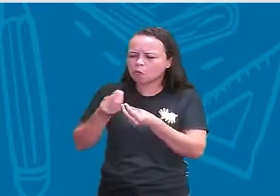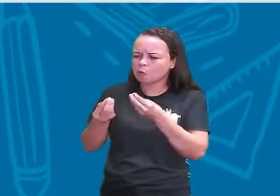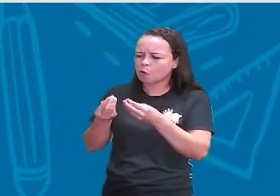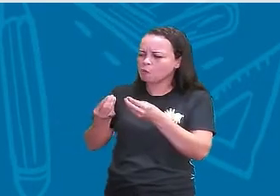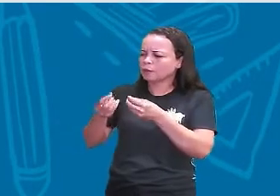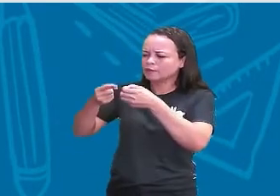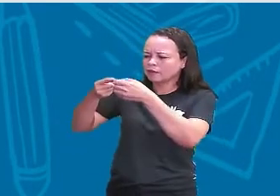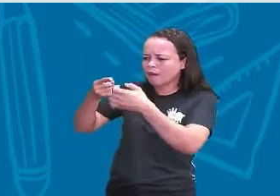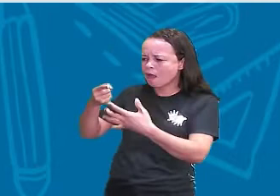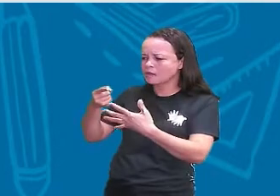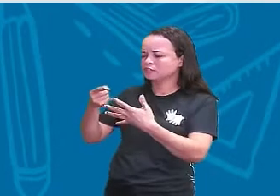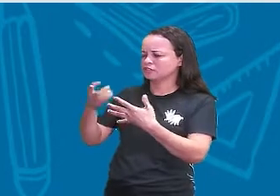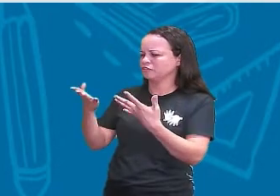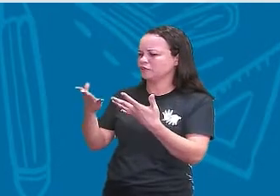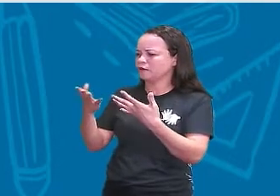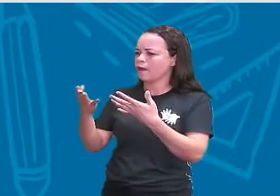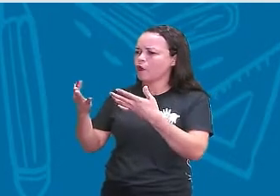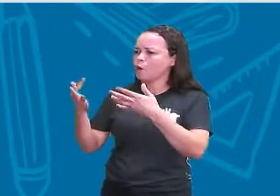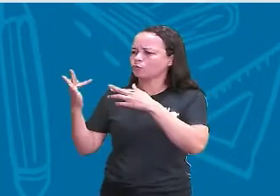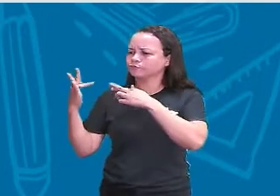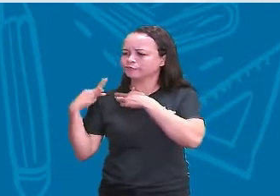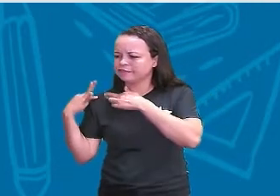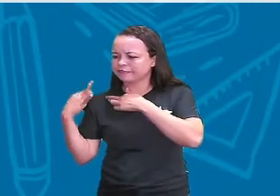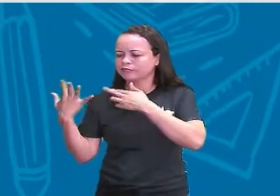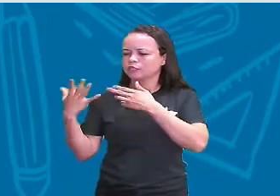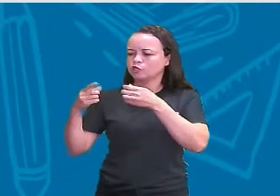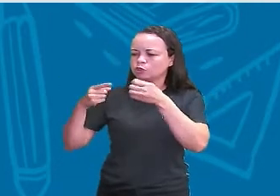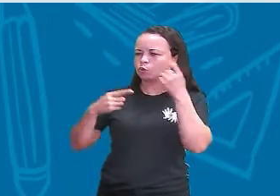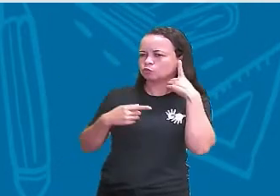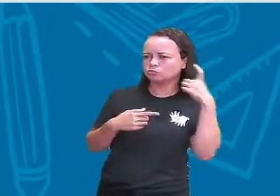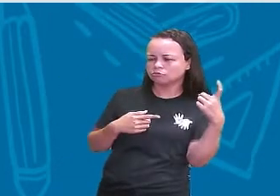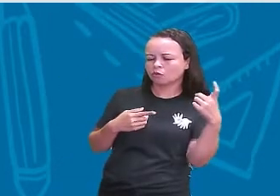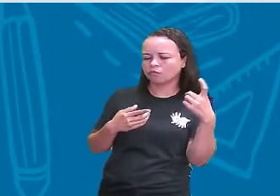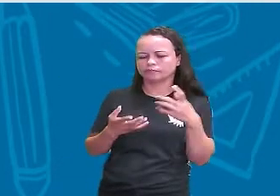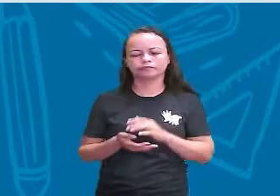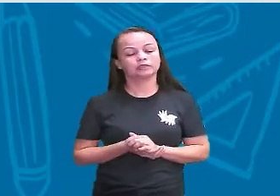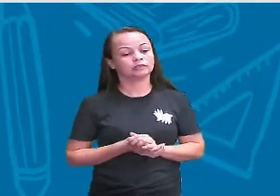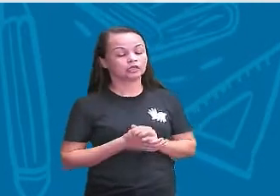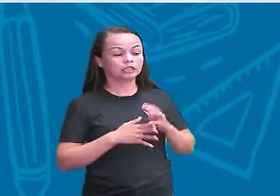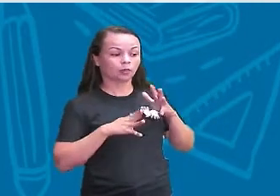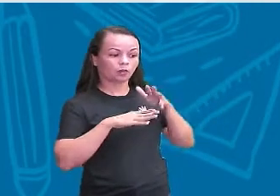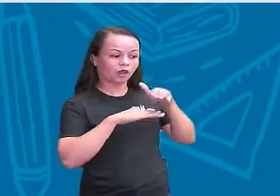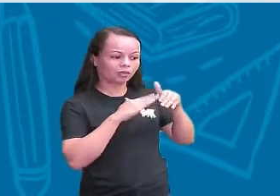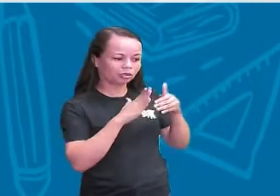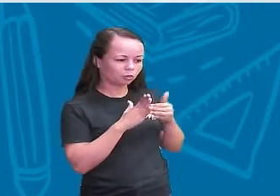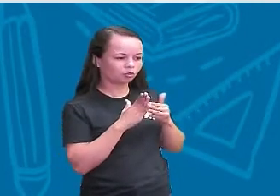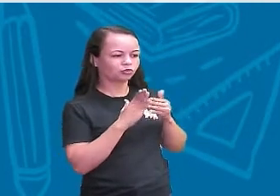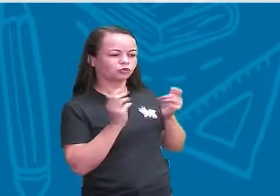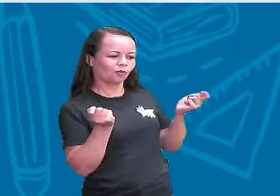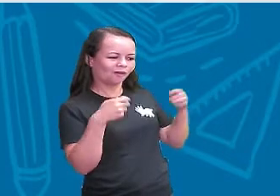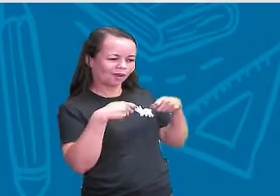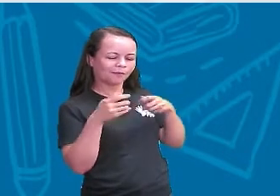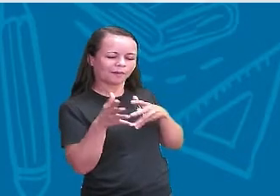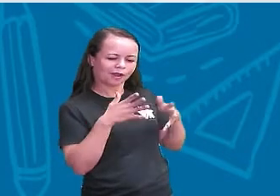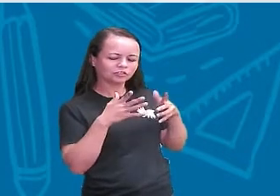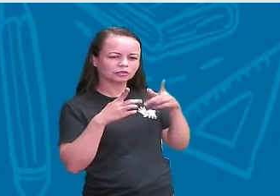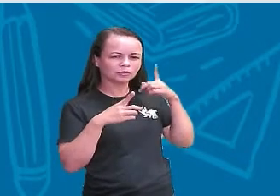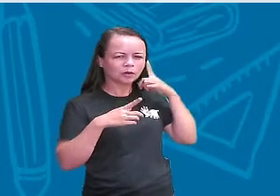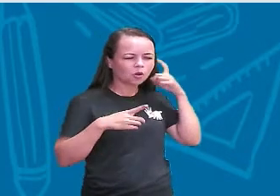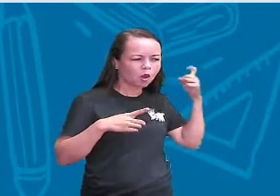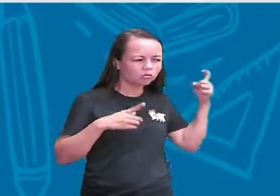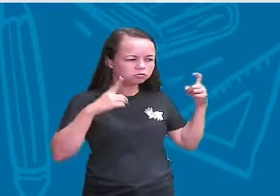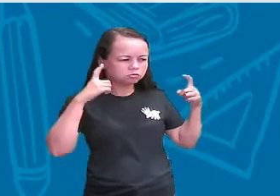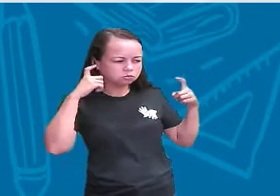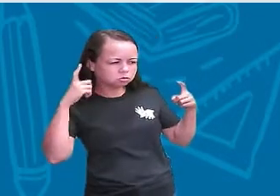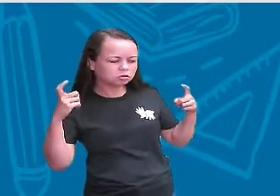som, definir o som? Tudo aquilo capaz de ser ouvido pelos nossos ouvidos, tá certo?